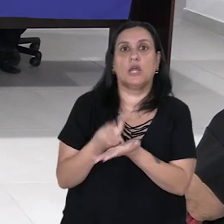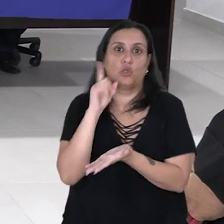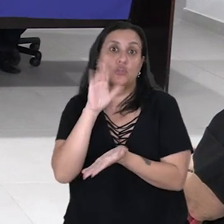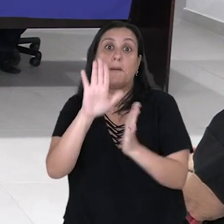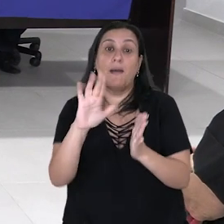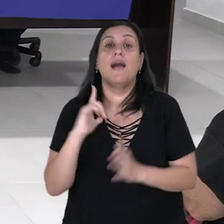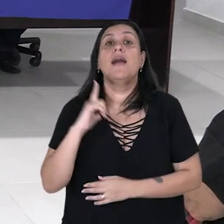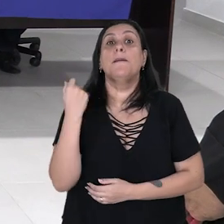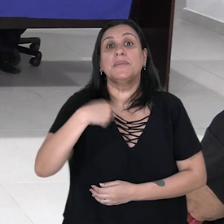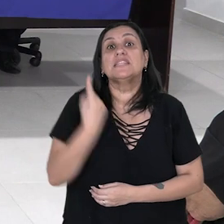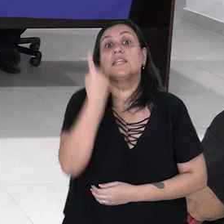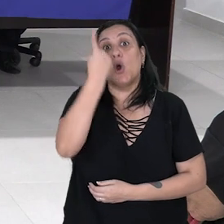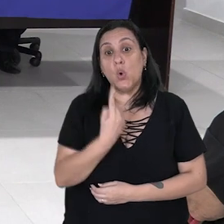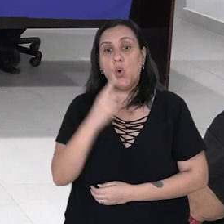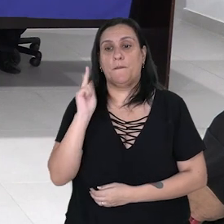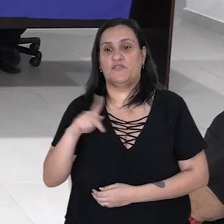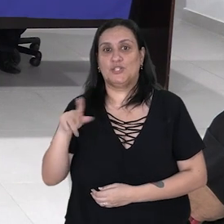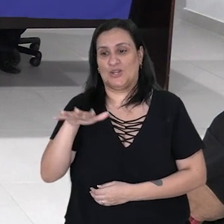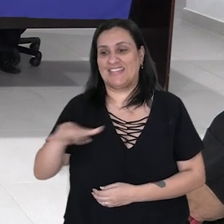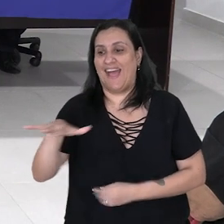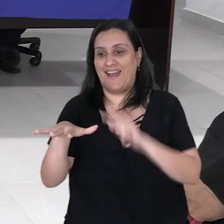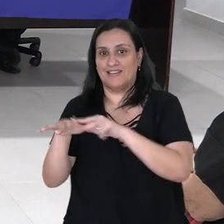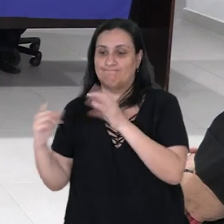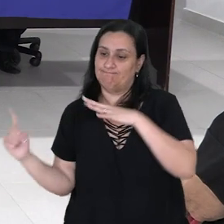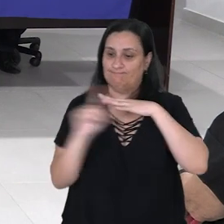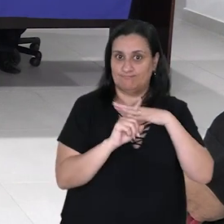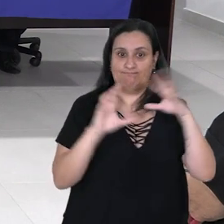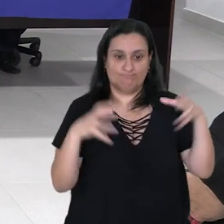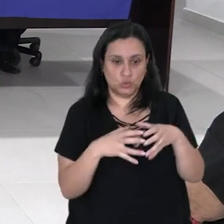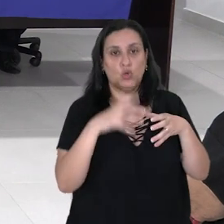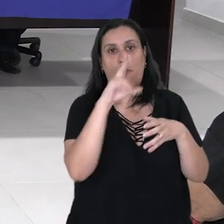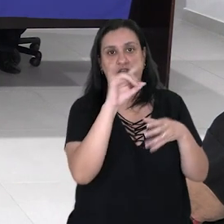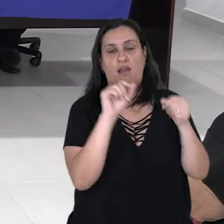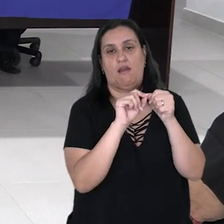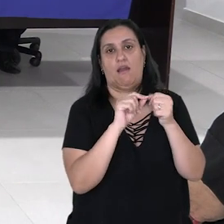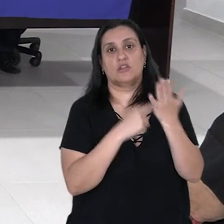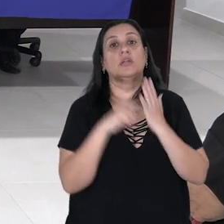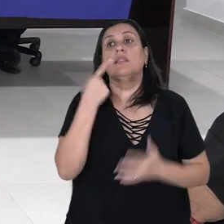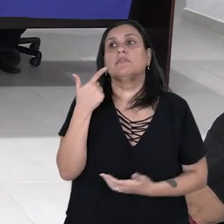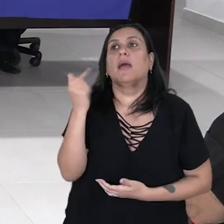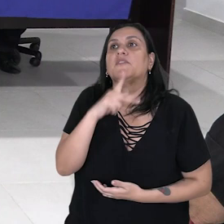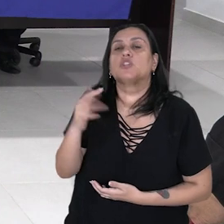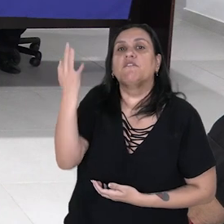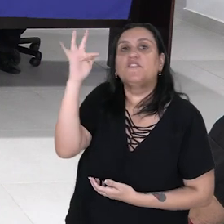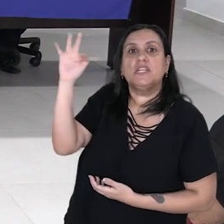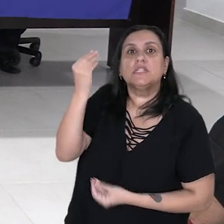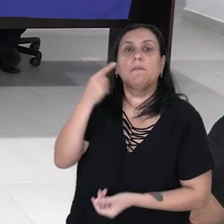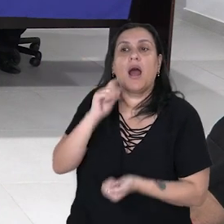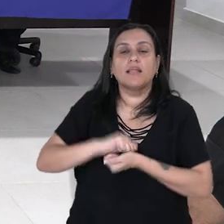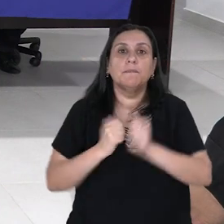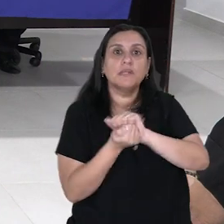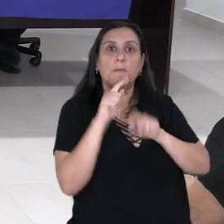ideal é que seja um professor da área para adaptar o material. Mas, por exemplo, lá a gente não tinha um professor de física para adaptar esse